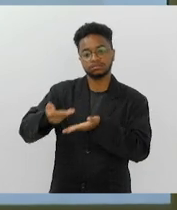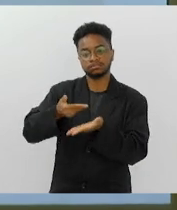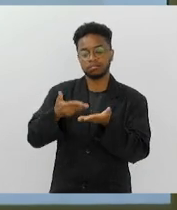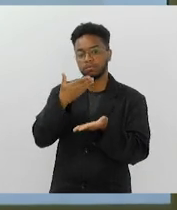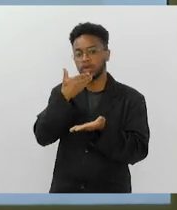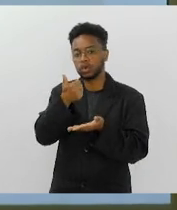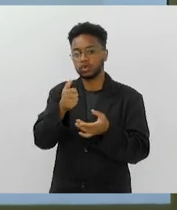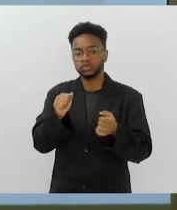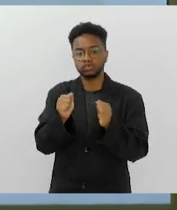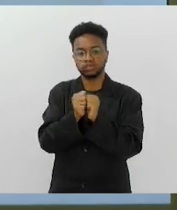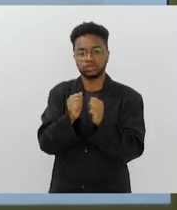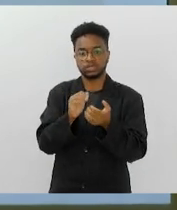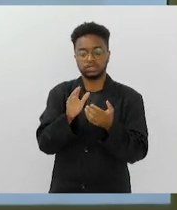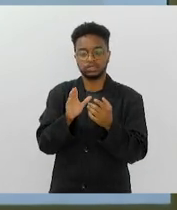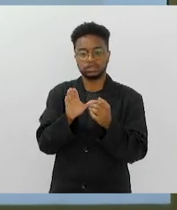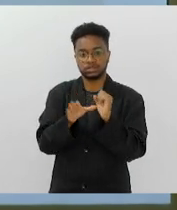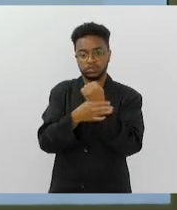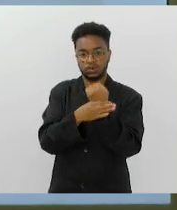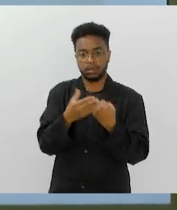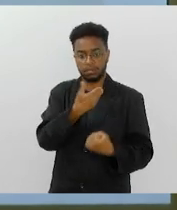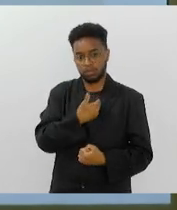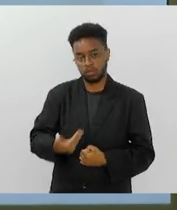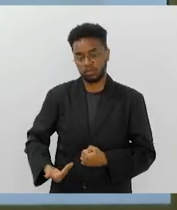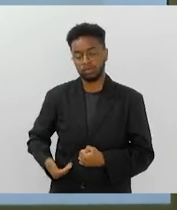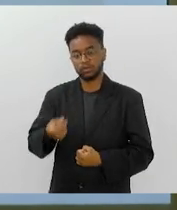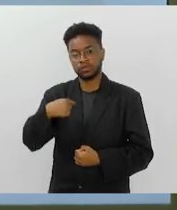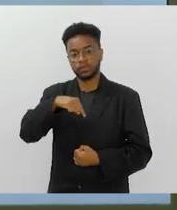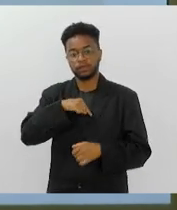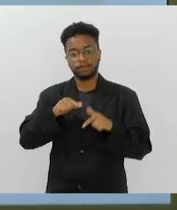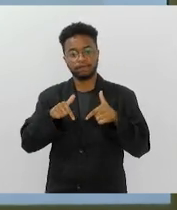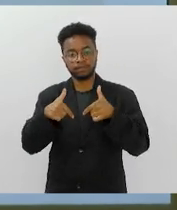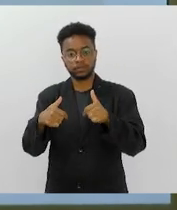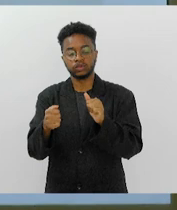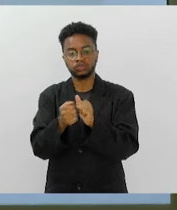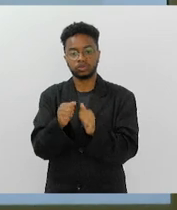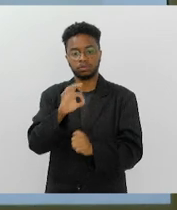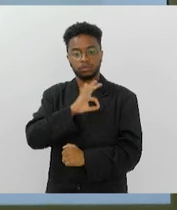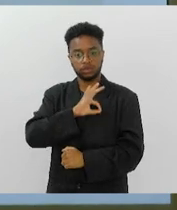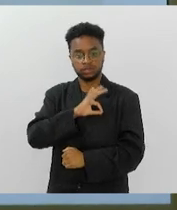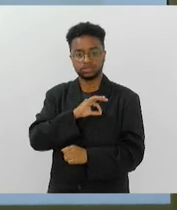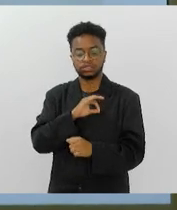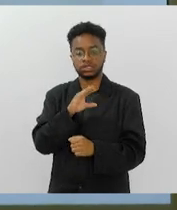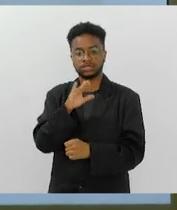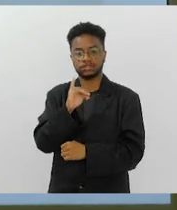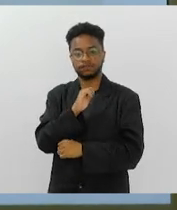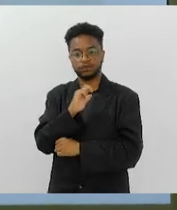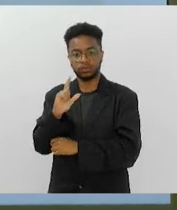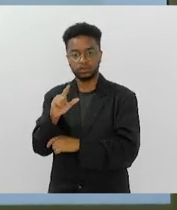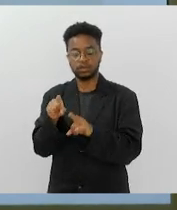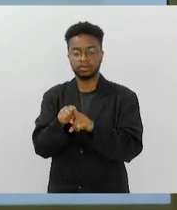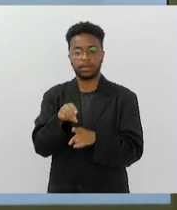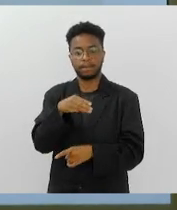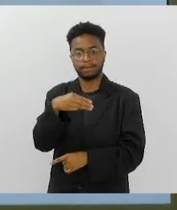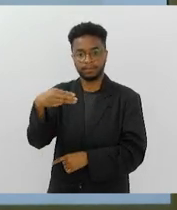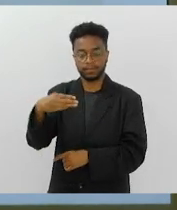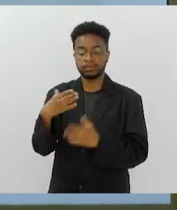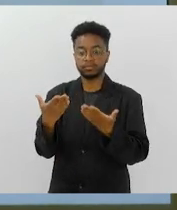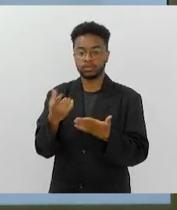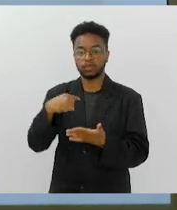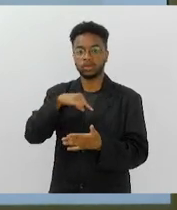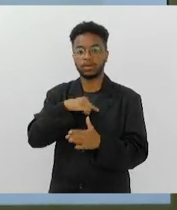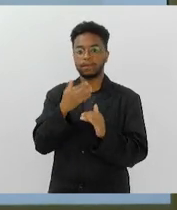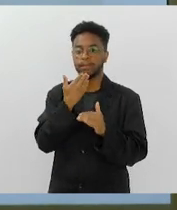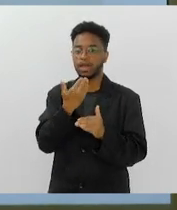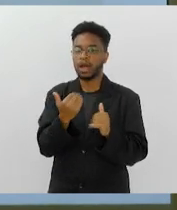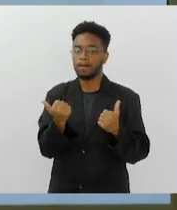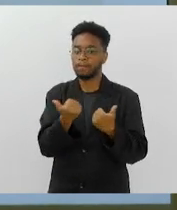segurança pública, eles têm feito isso. E não só com a Polícia Militar, mas também com a Polícia Civil. Então, a gente conta com apoio, com a presença desses